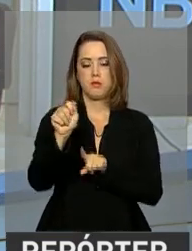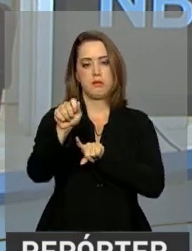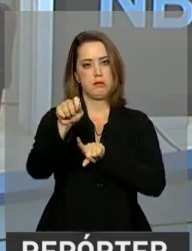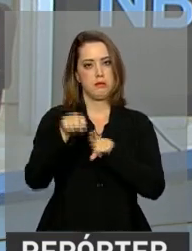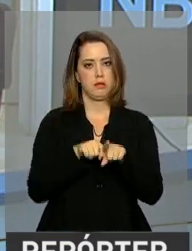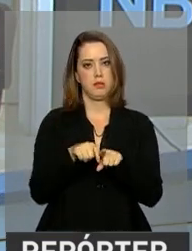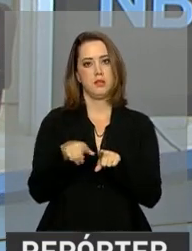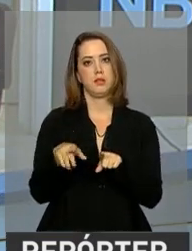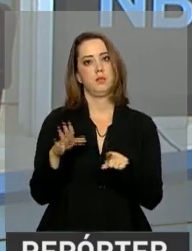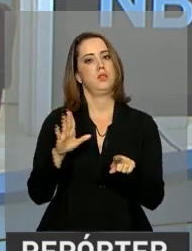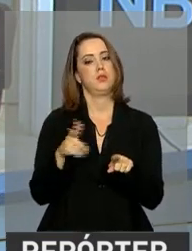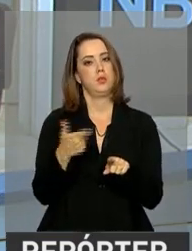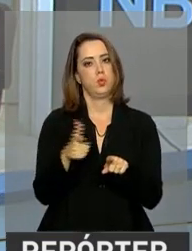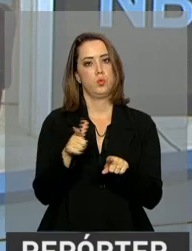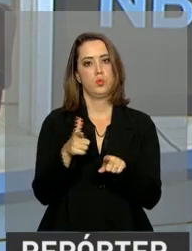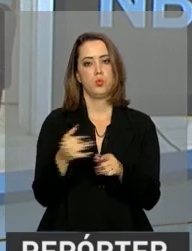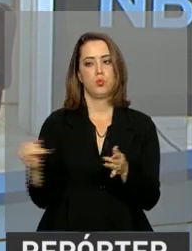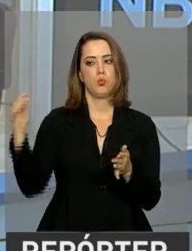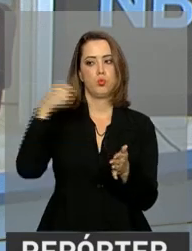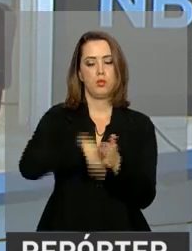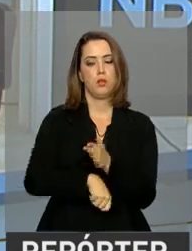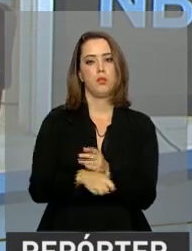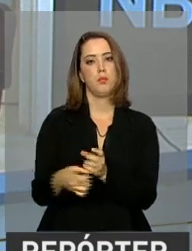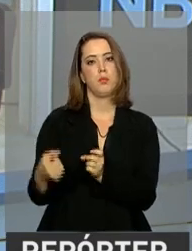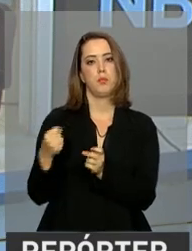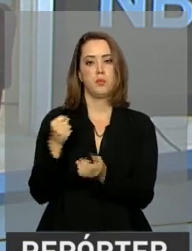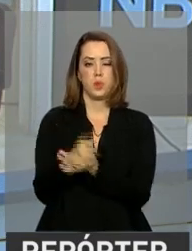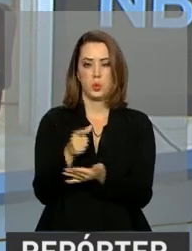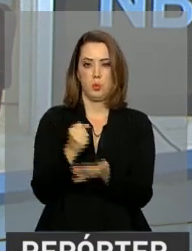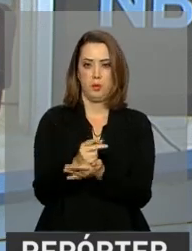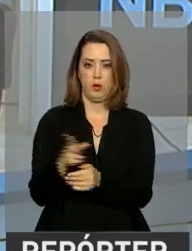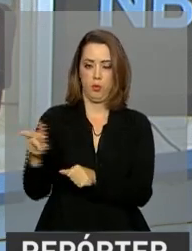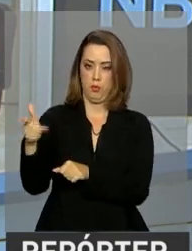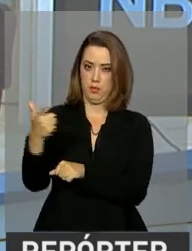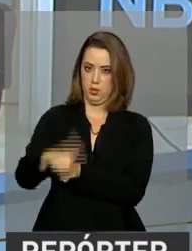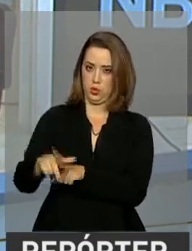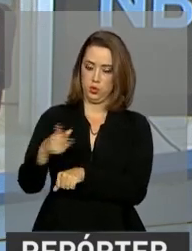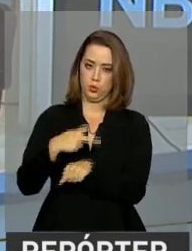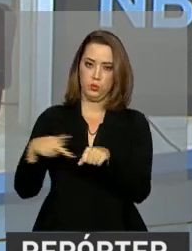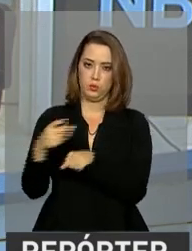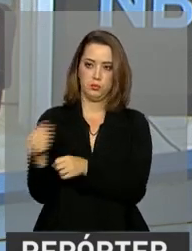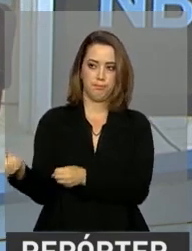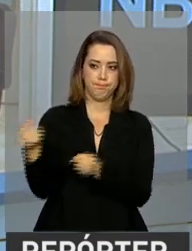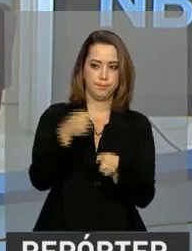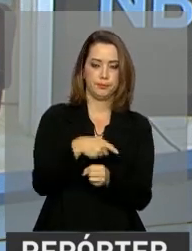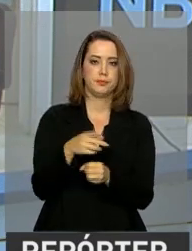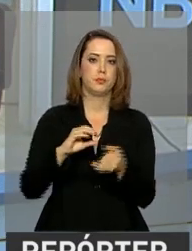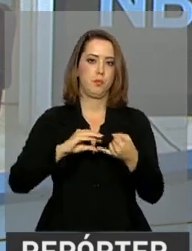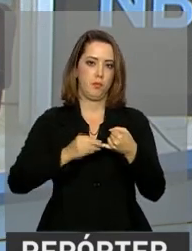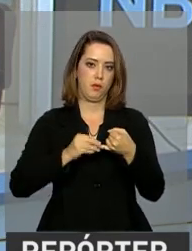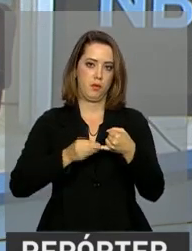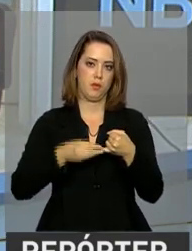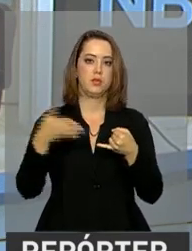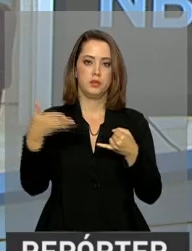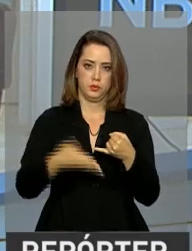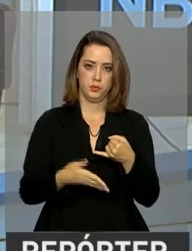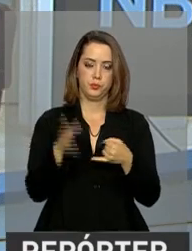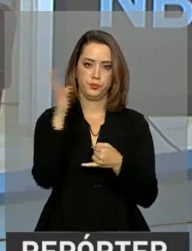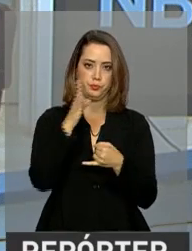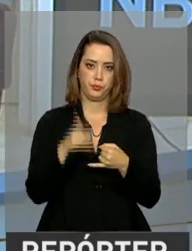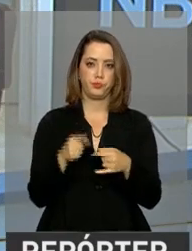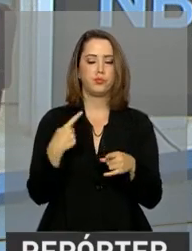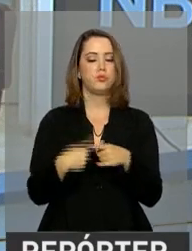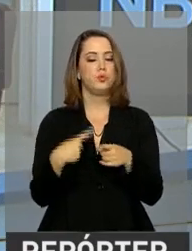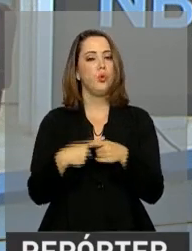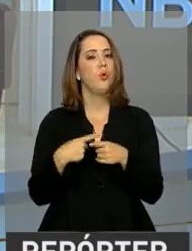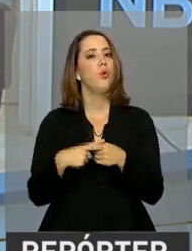hoje pelo ministro da Indústria, Comércio Exterior e Serviços, Marcos Pereira. A decisão foi tomada depois